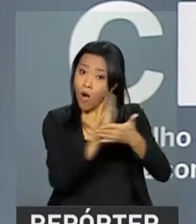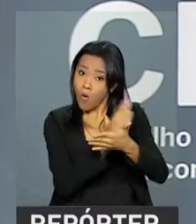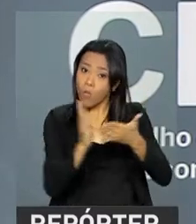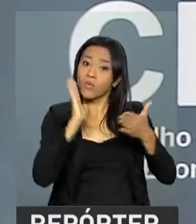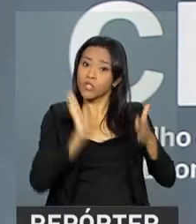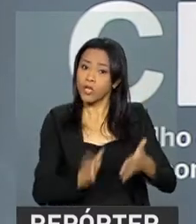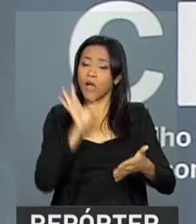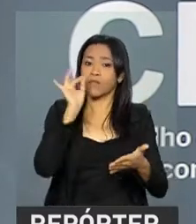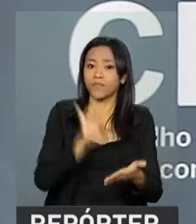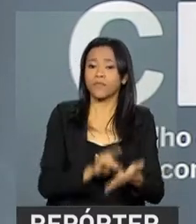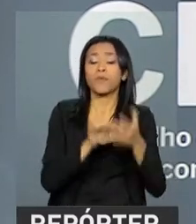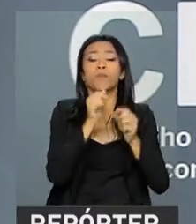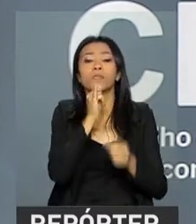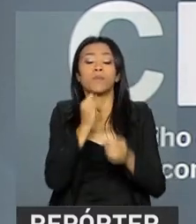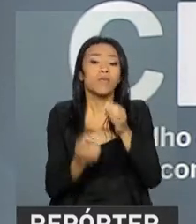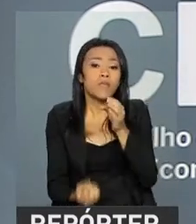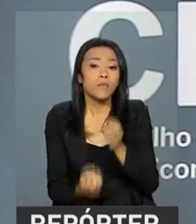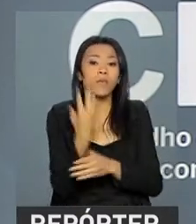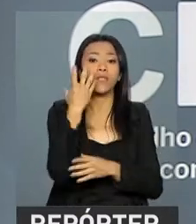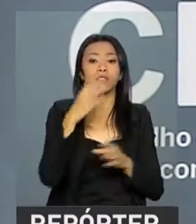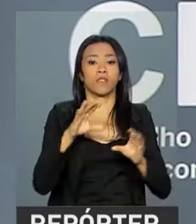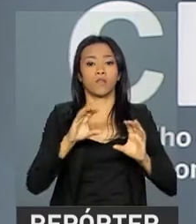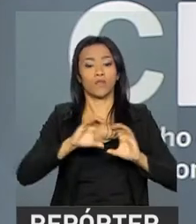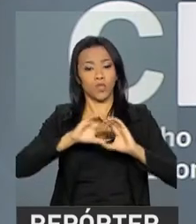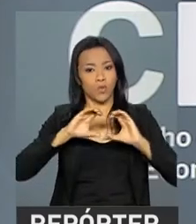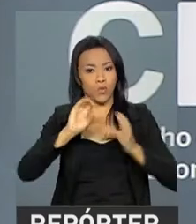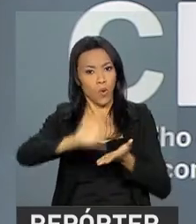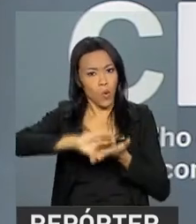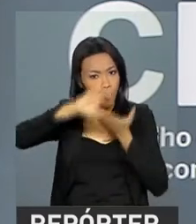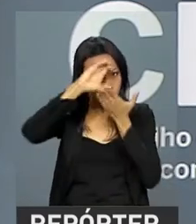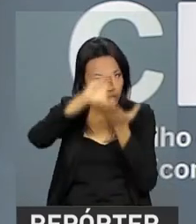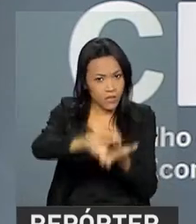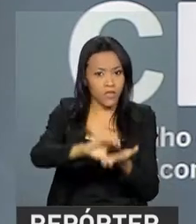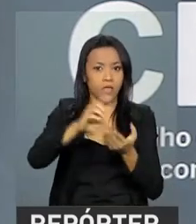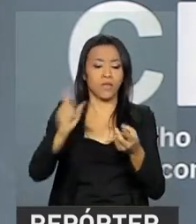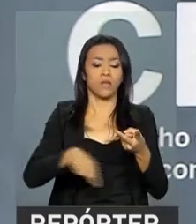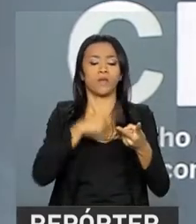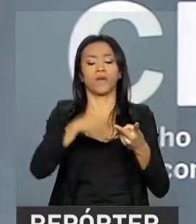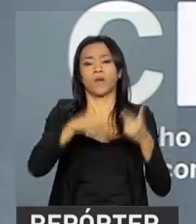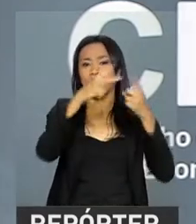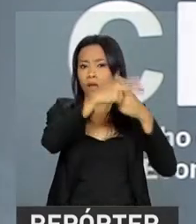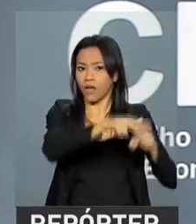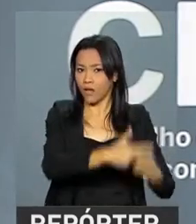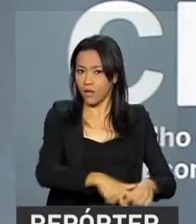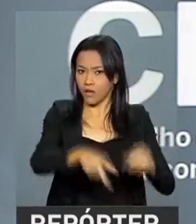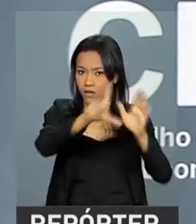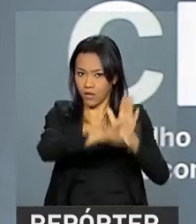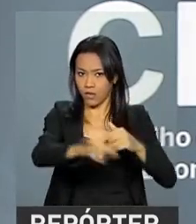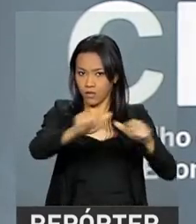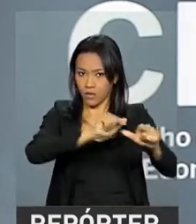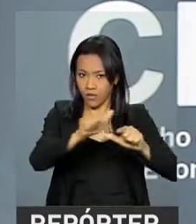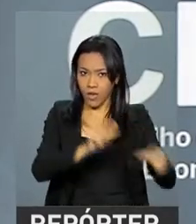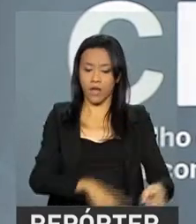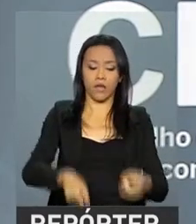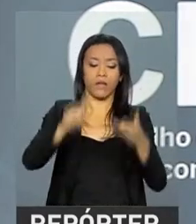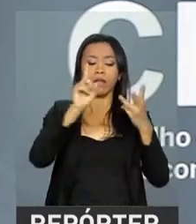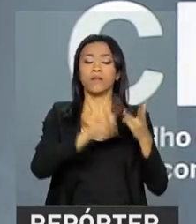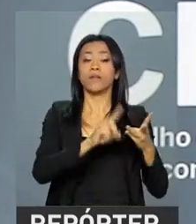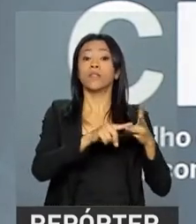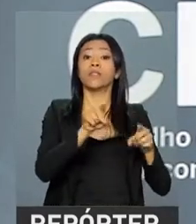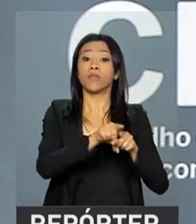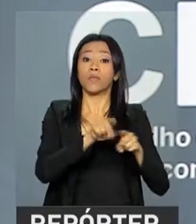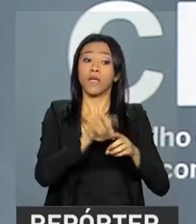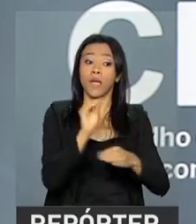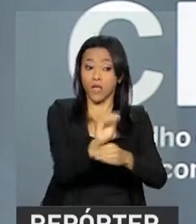implantação do Conselho Nacional de Desburocratização, a modernização da legislação trabalhista, a simplificação do atendimento aos usuários